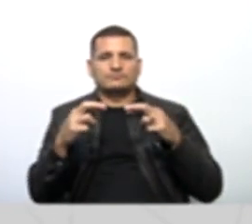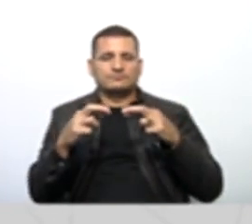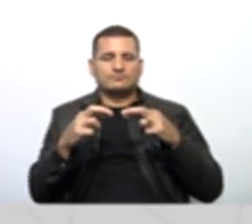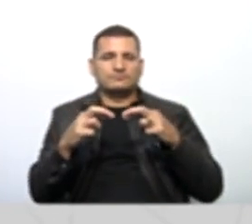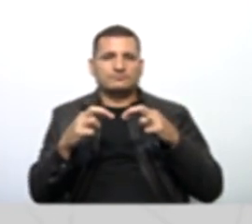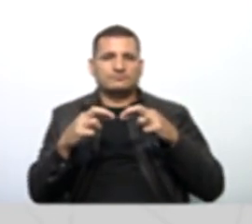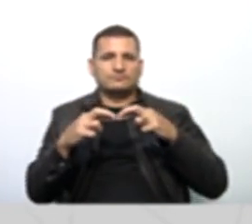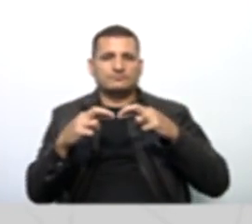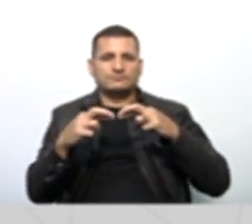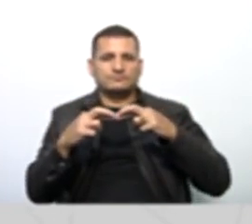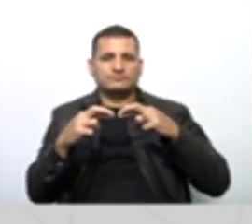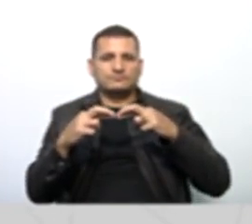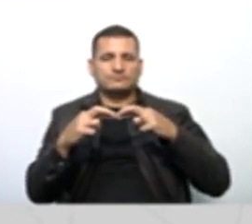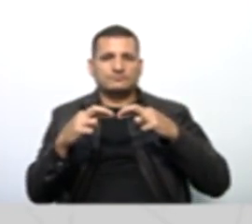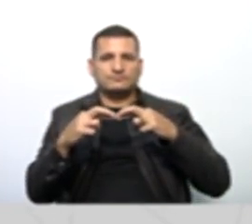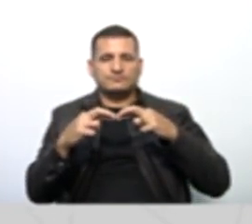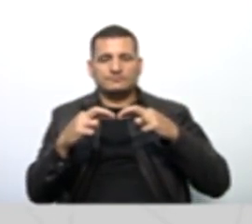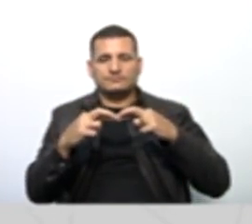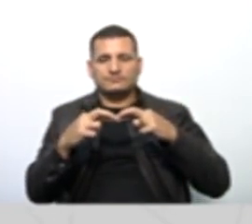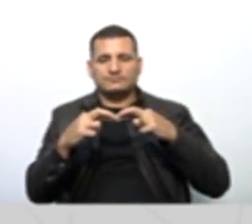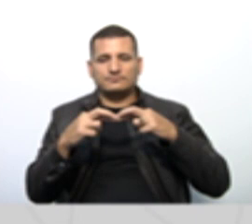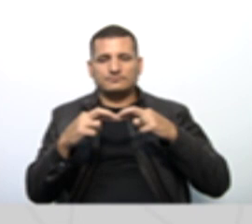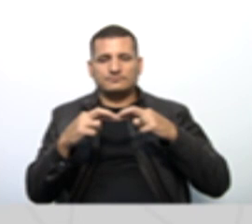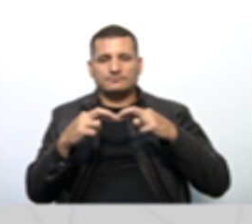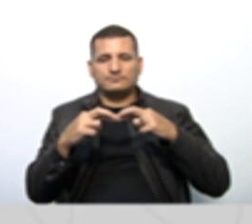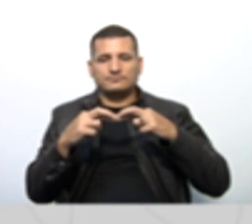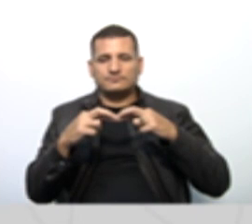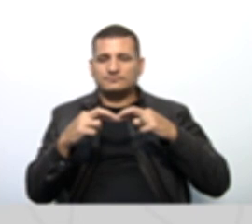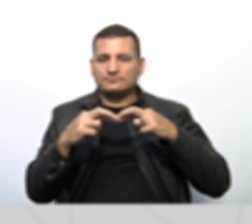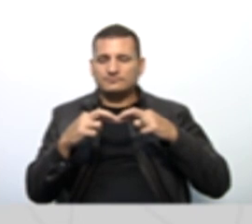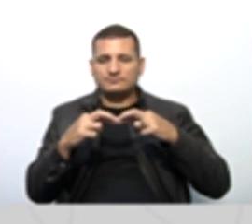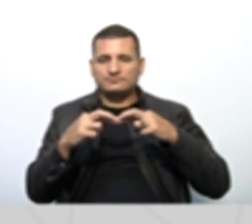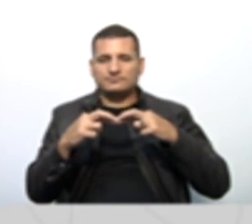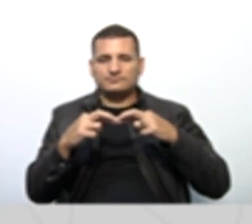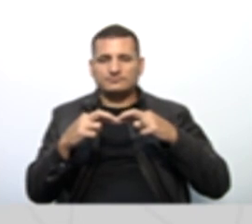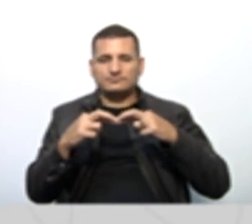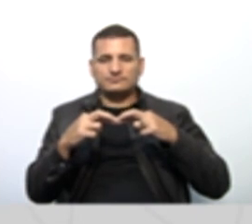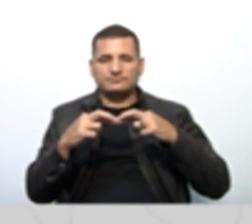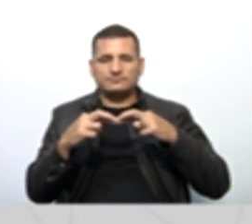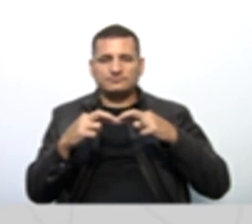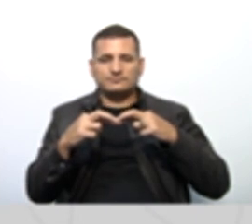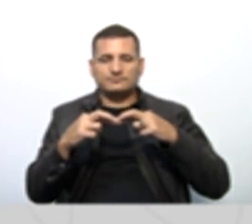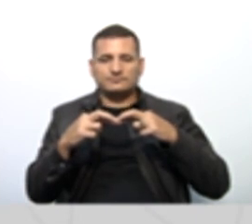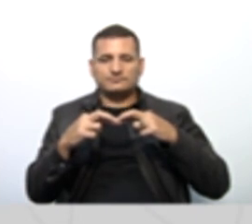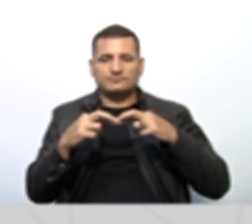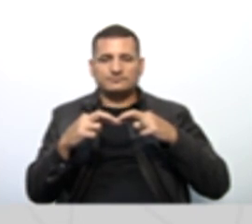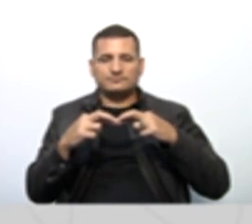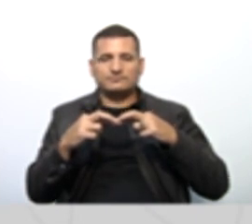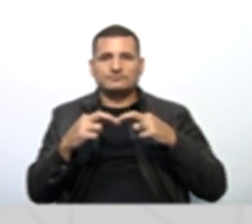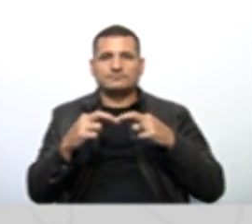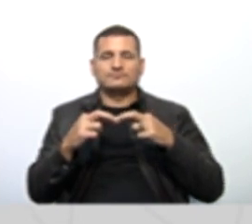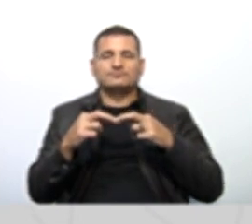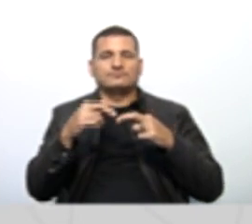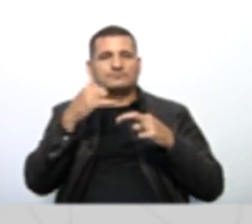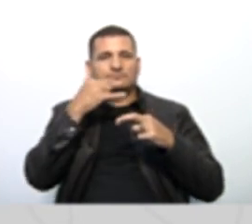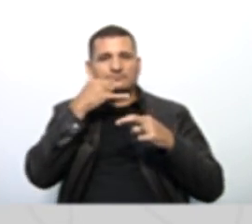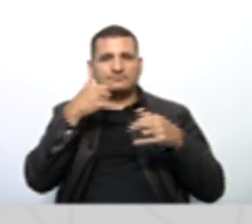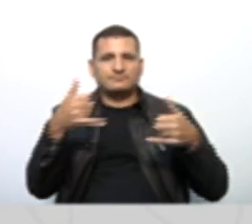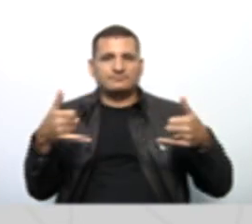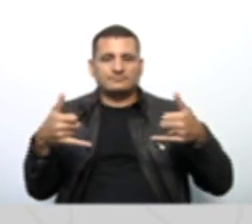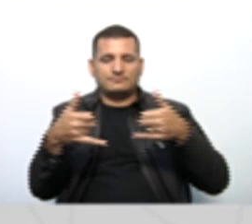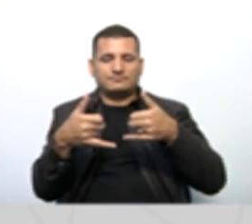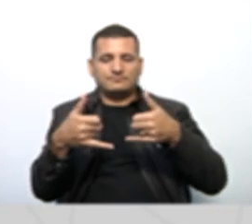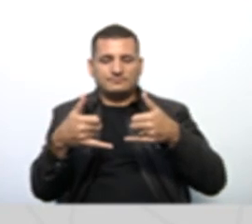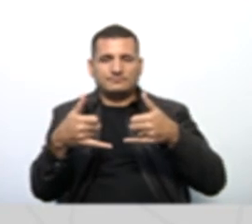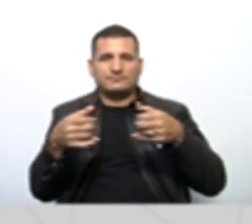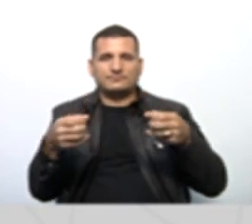celulares primeiro celular joguinhos e ler a mente e freei que fica ao lado do colégio há um